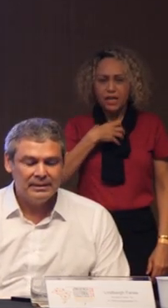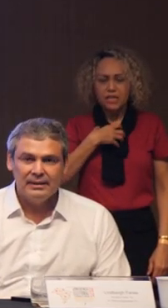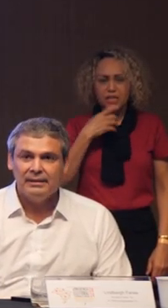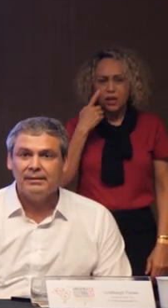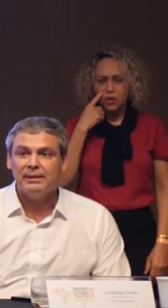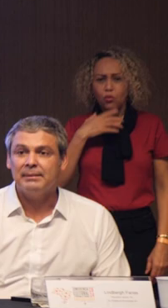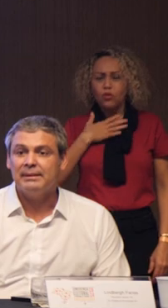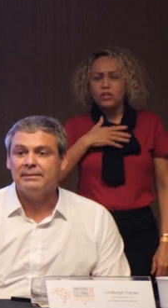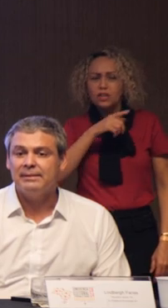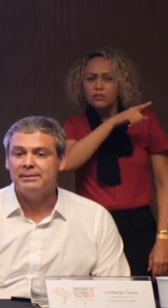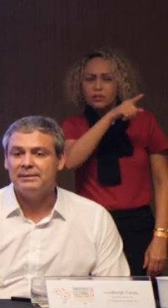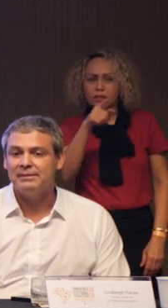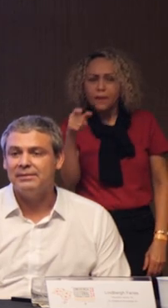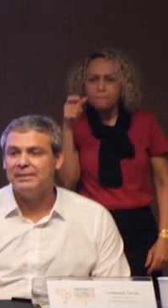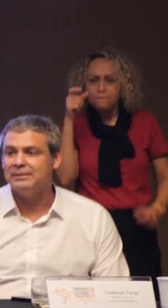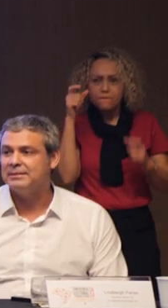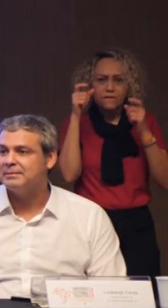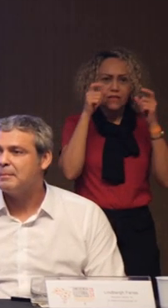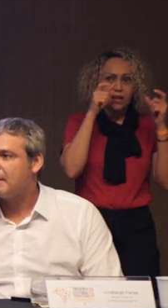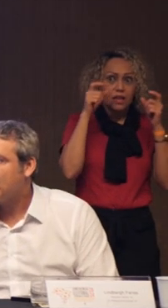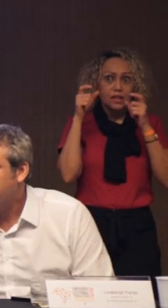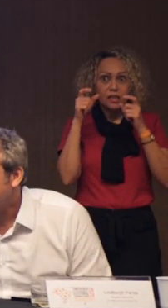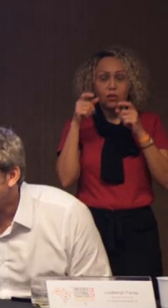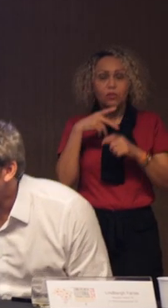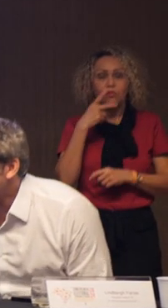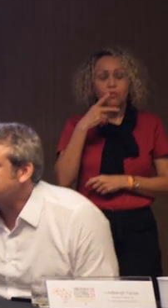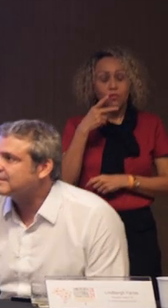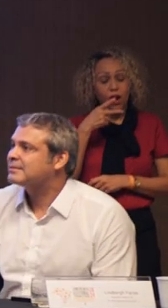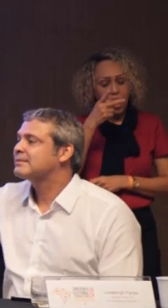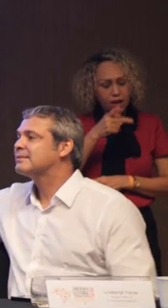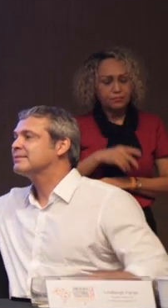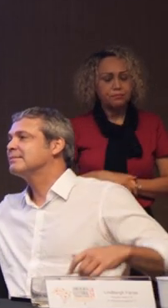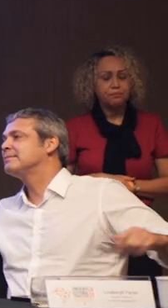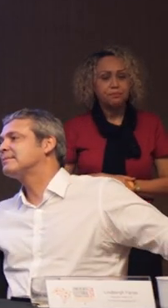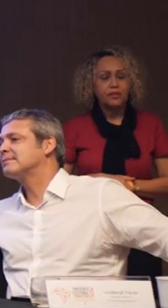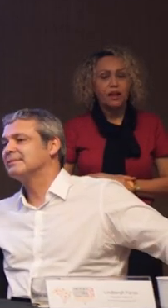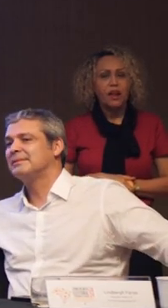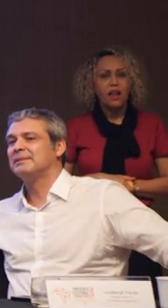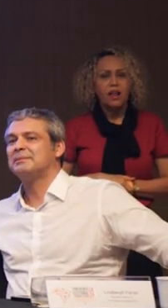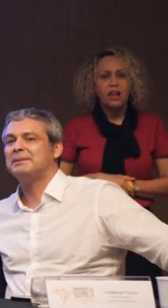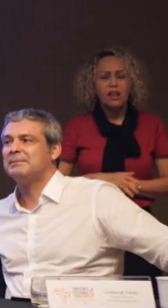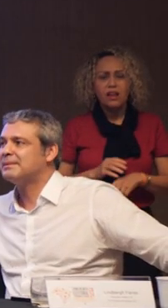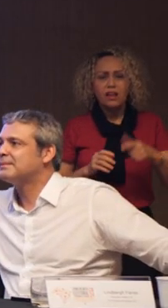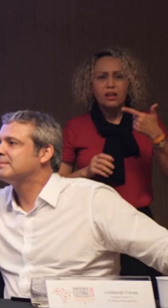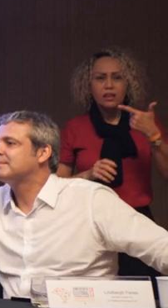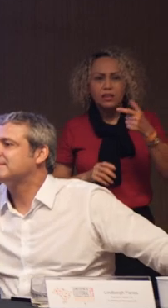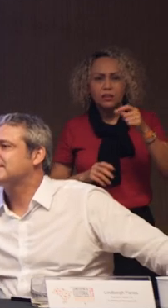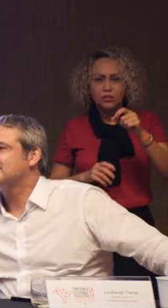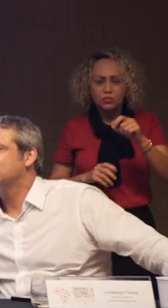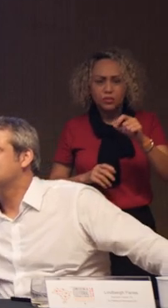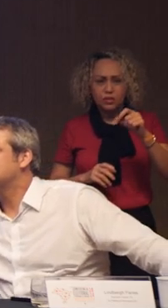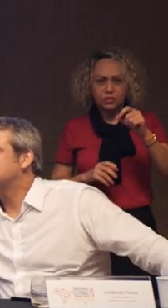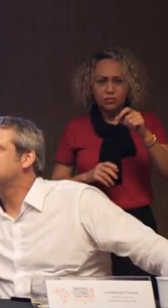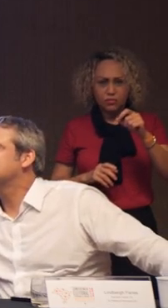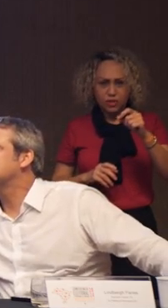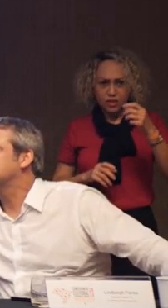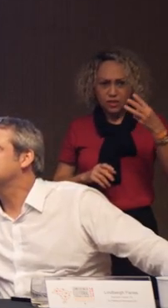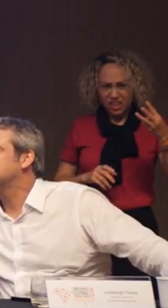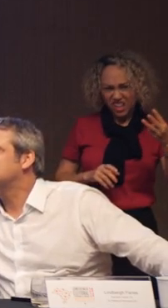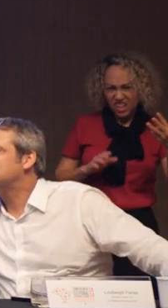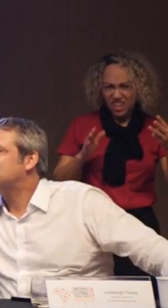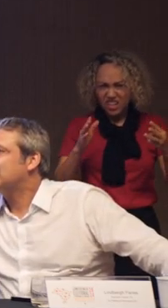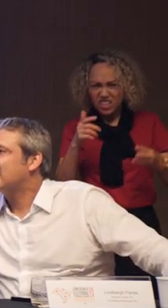dizer, porque isso é um exemplo da minha cidade. Nós disputamos uma eleição em 2003, 2004, primeira eleição do